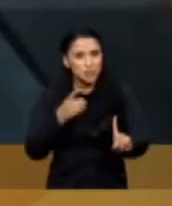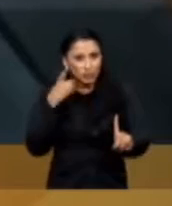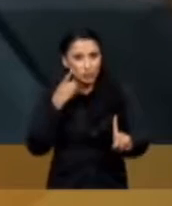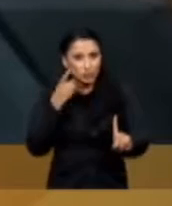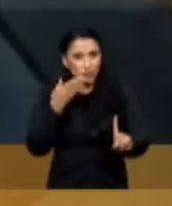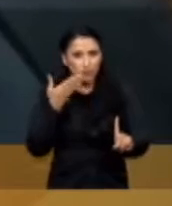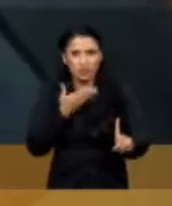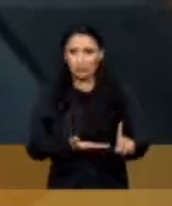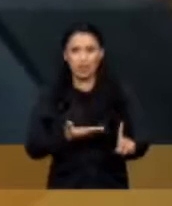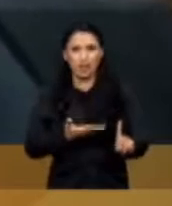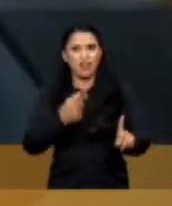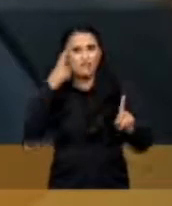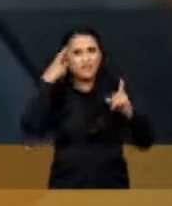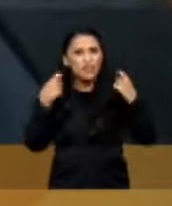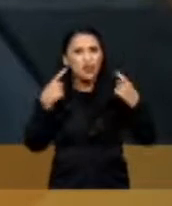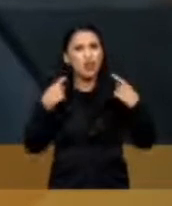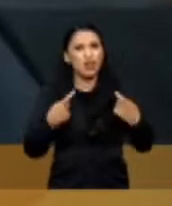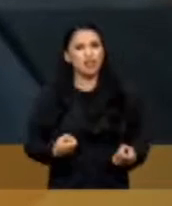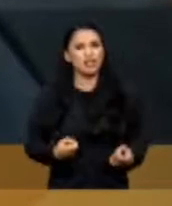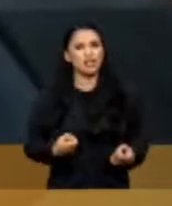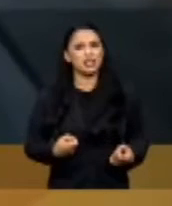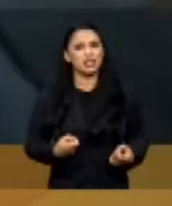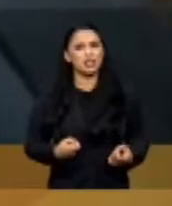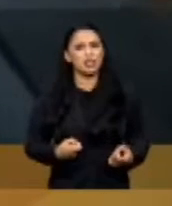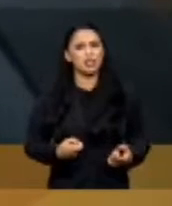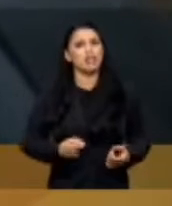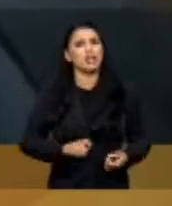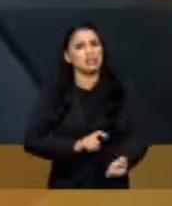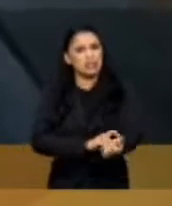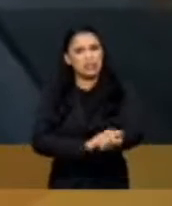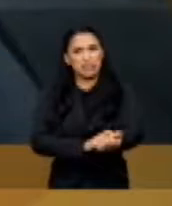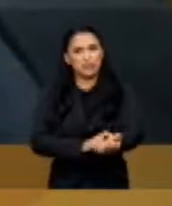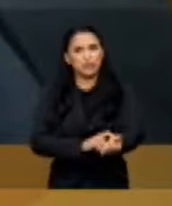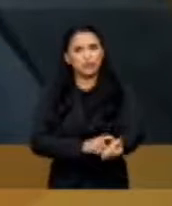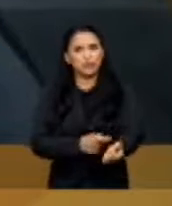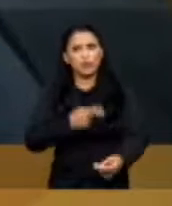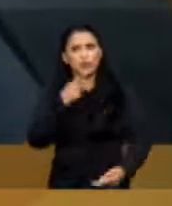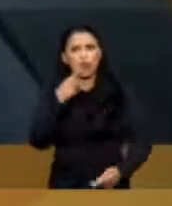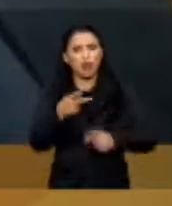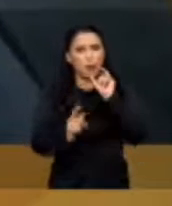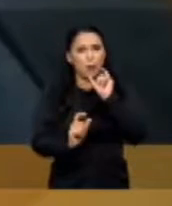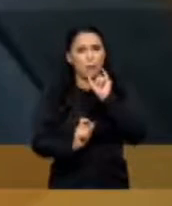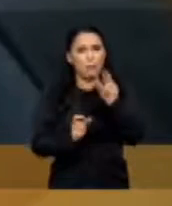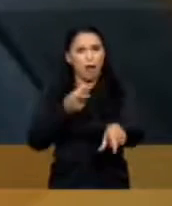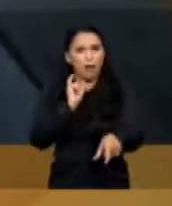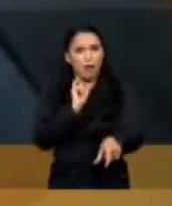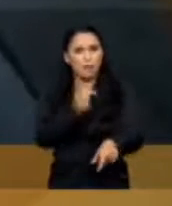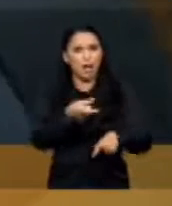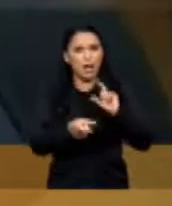ameaças, impropérios, violência, agressividade na sua fala, demonstra a tentativa